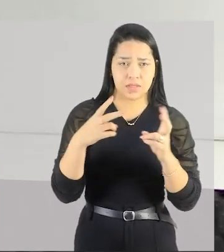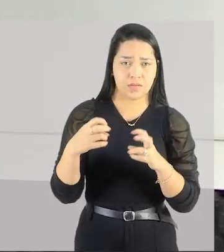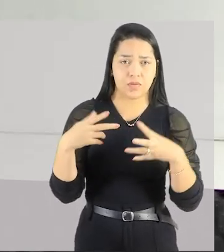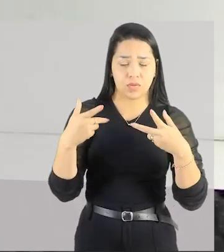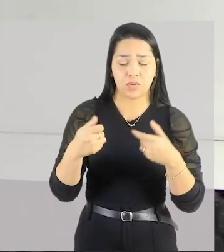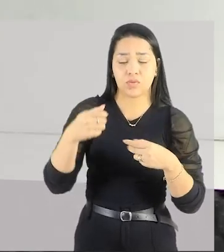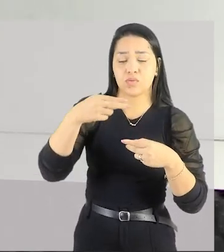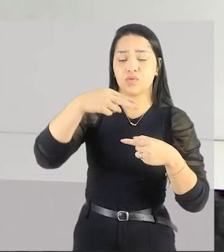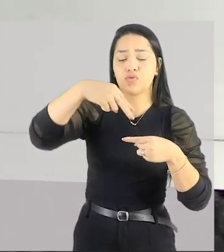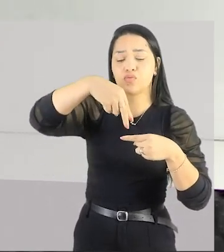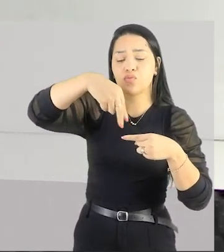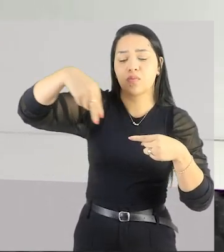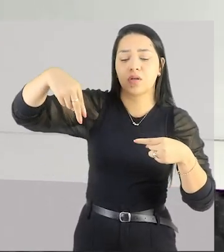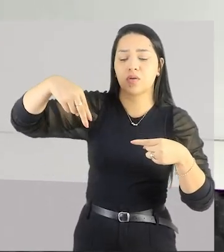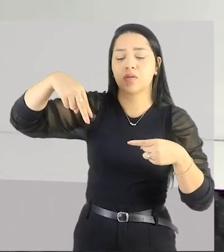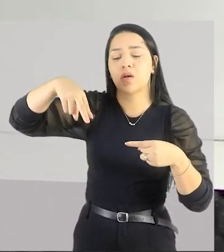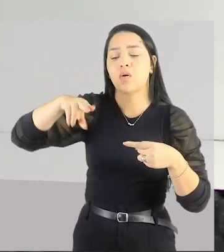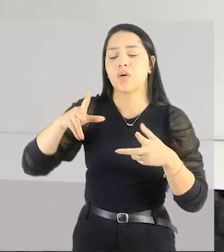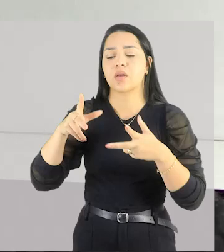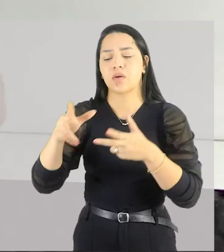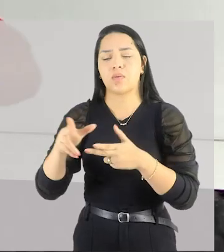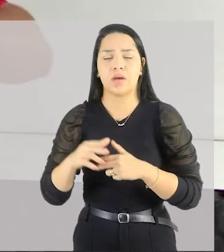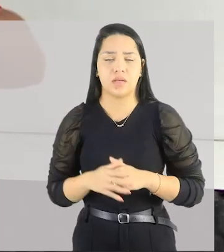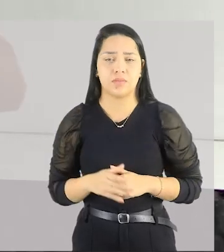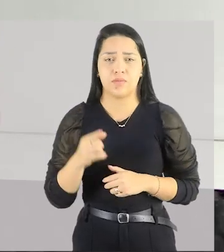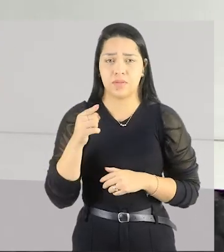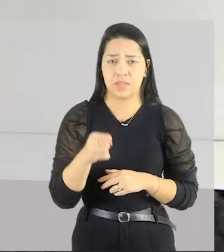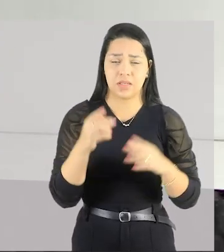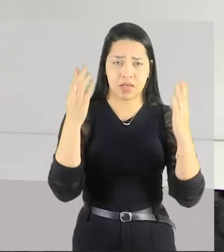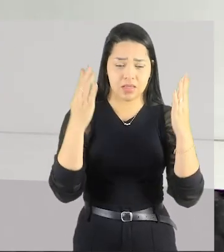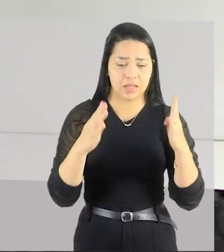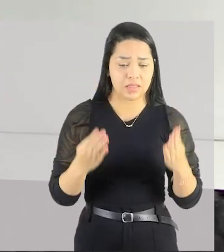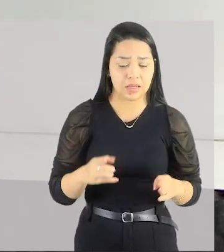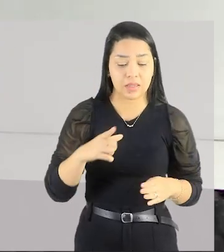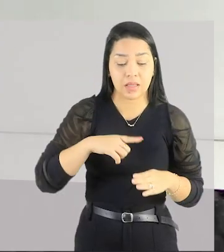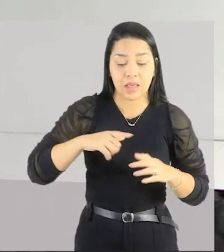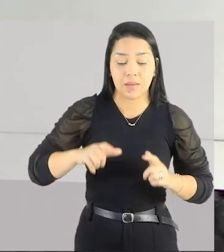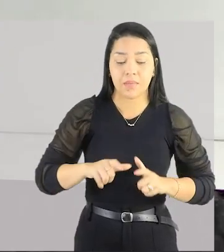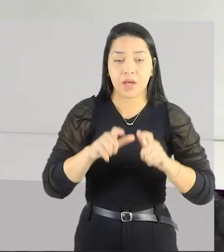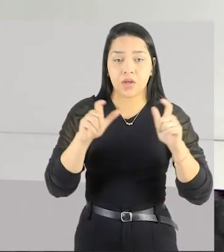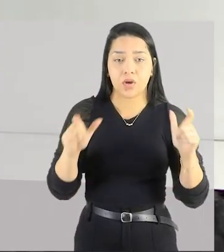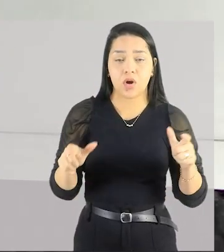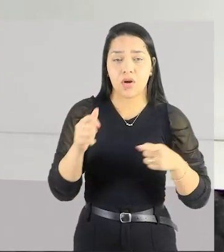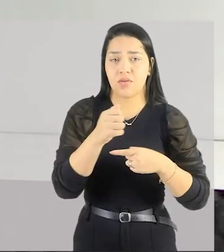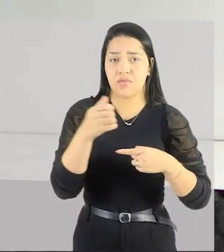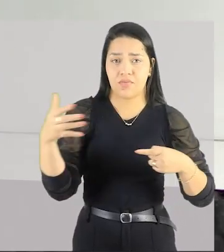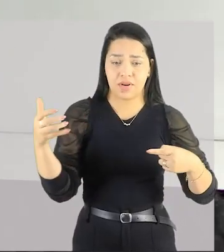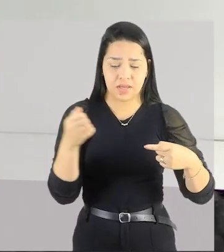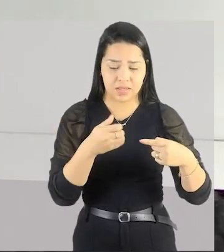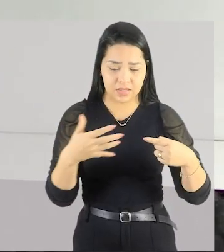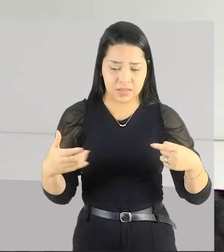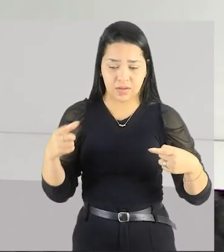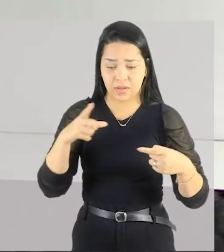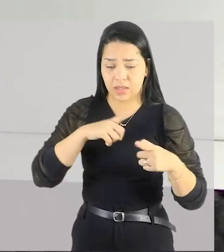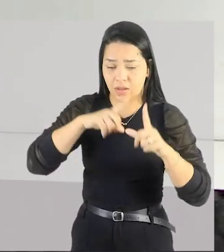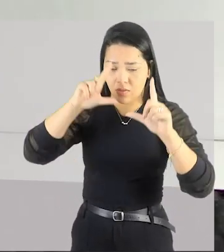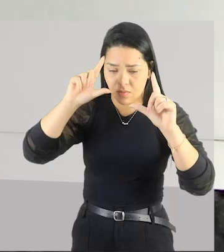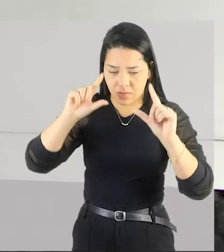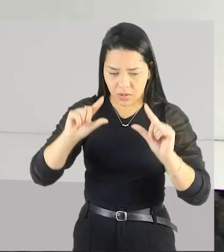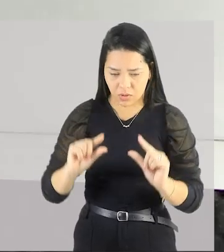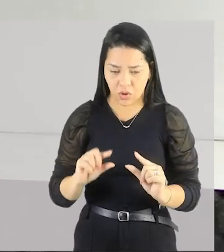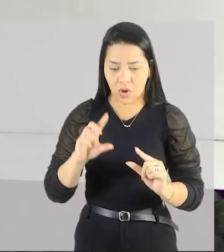todos os numeradores são iguais. Então, para você analisar que tem a maior fração, tá? É aquela que tem o